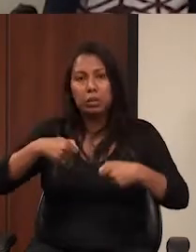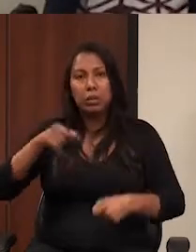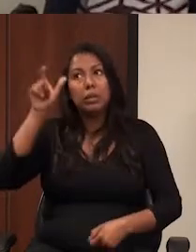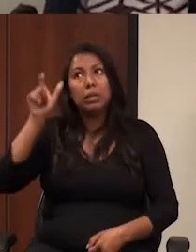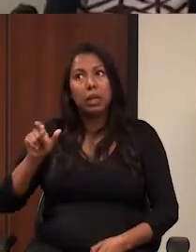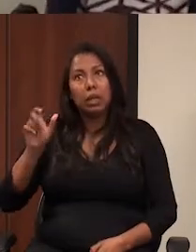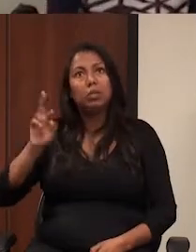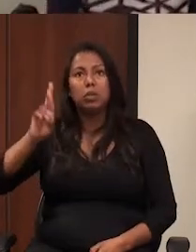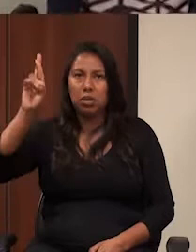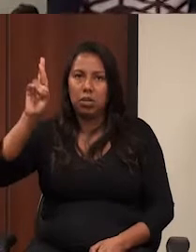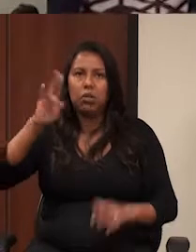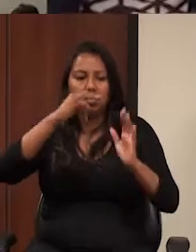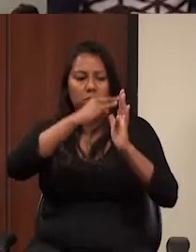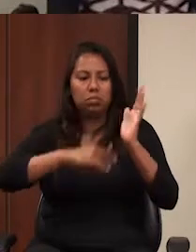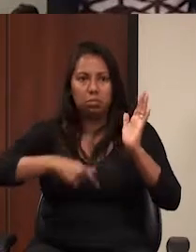curatela.